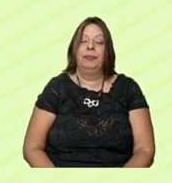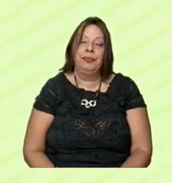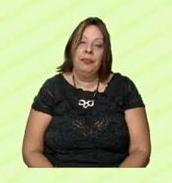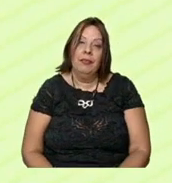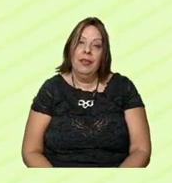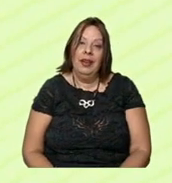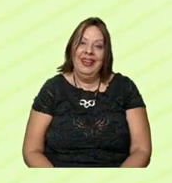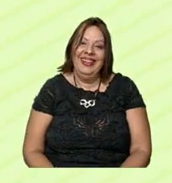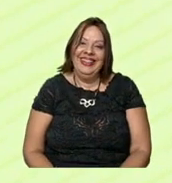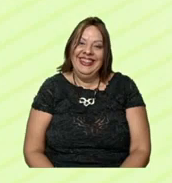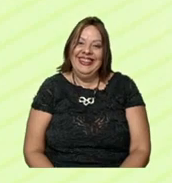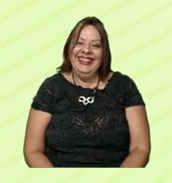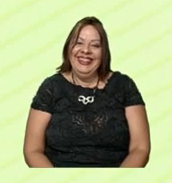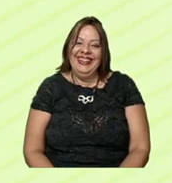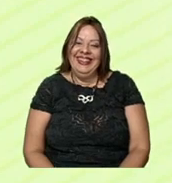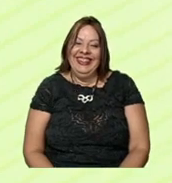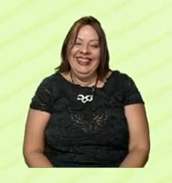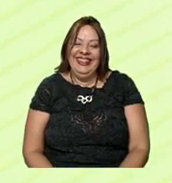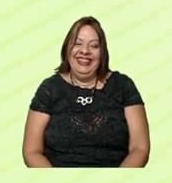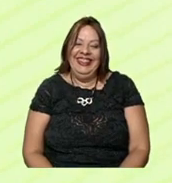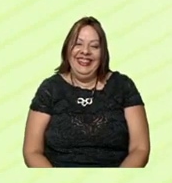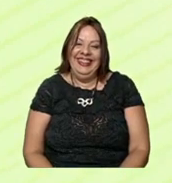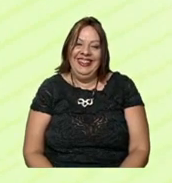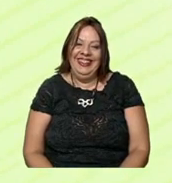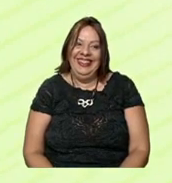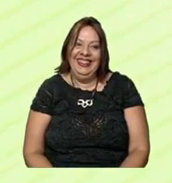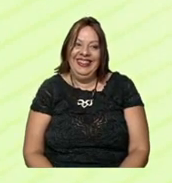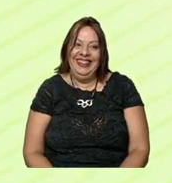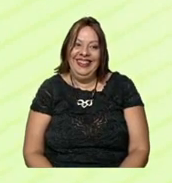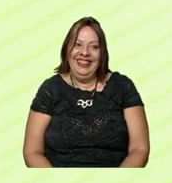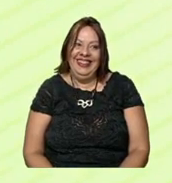vidas e a realizar sonhos.